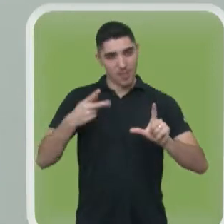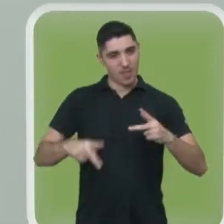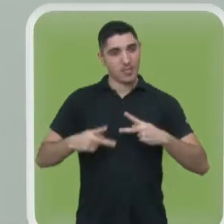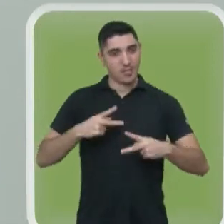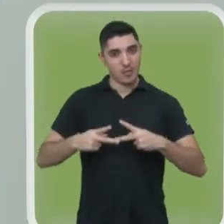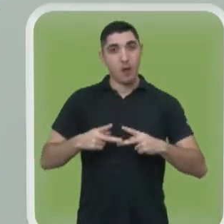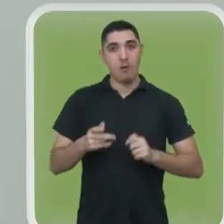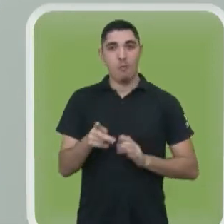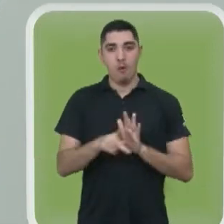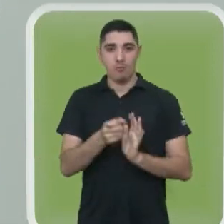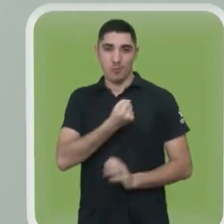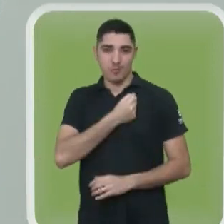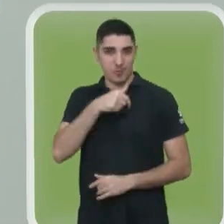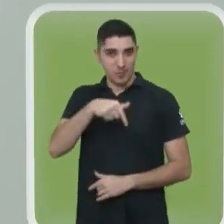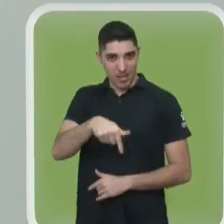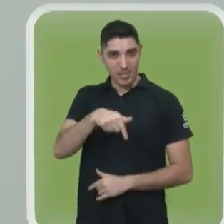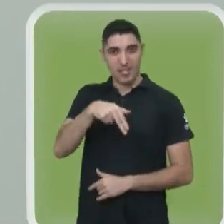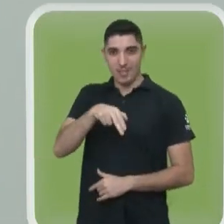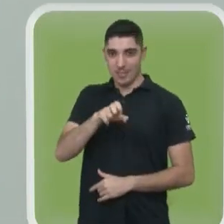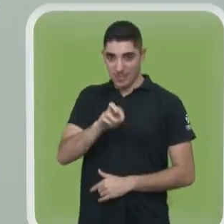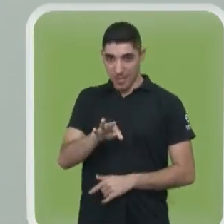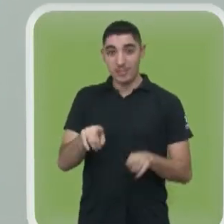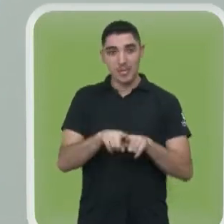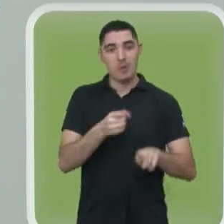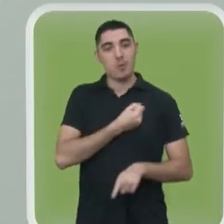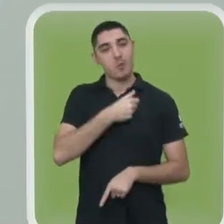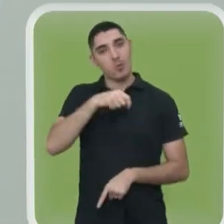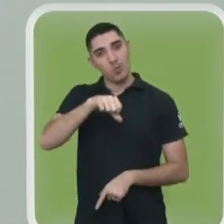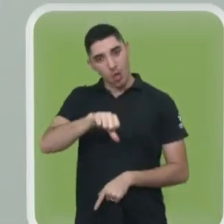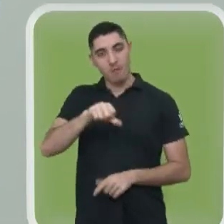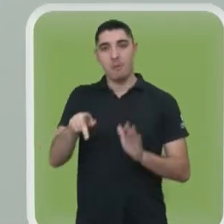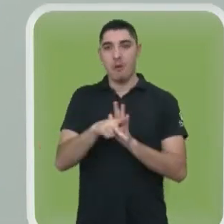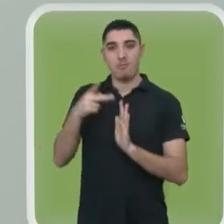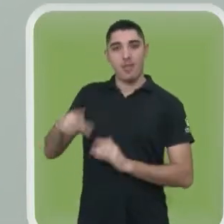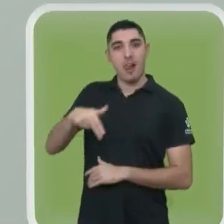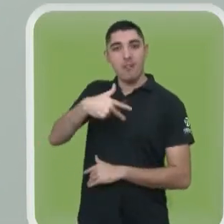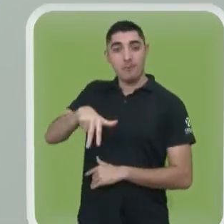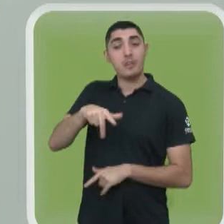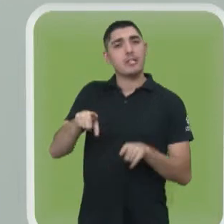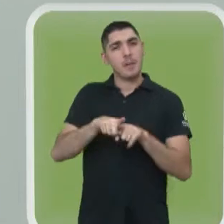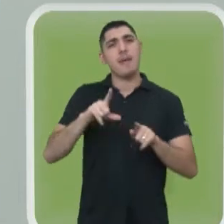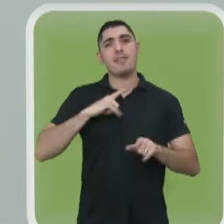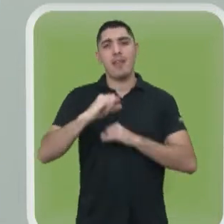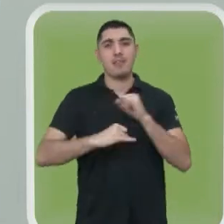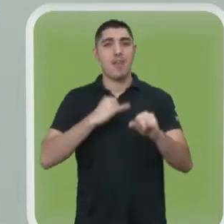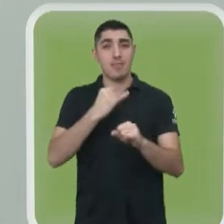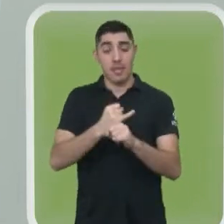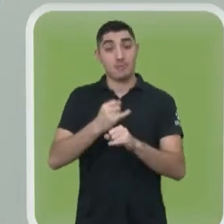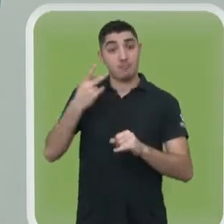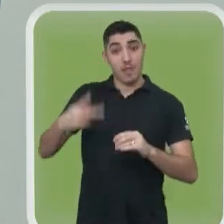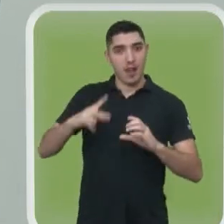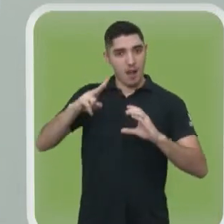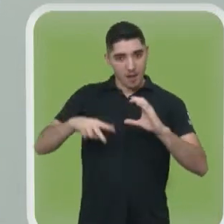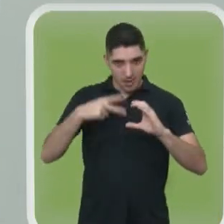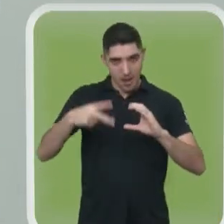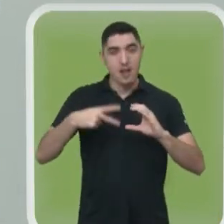dos Campos pelo canal 7 da NET canal 9 da Vivo TV falei é claro ou da internet em câmera